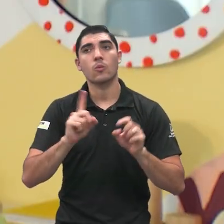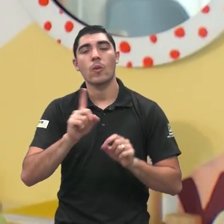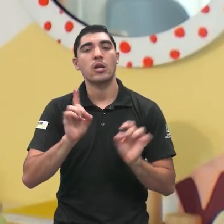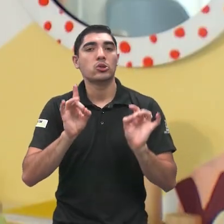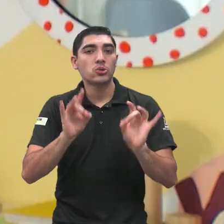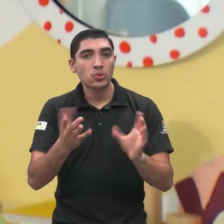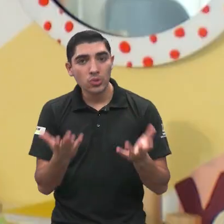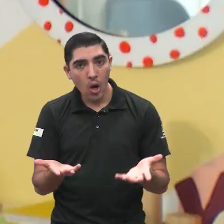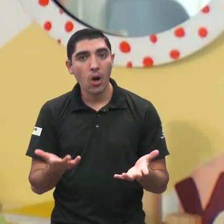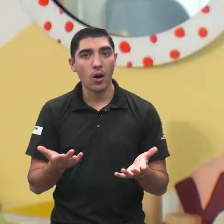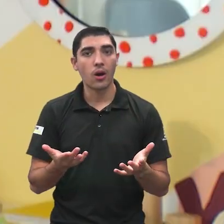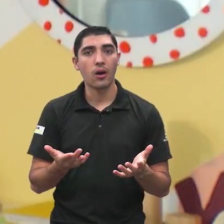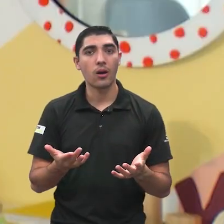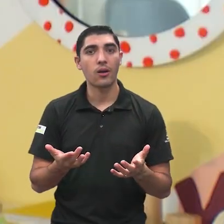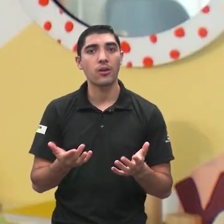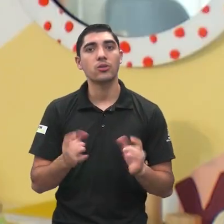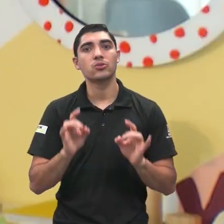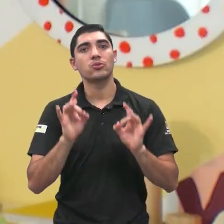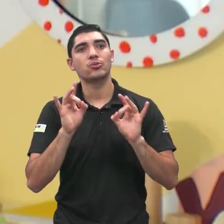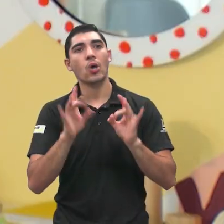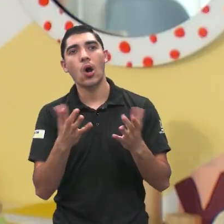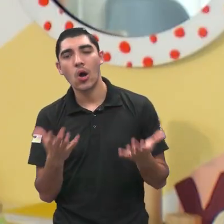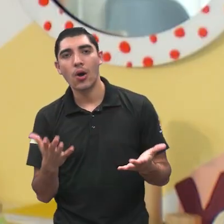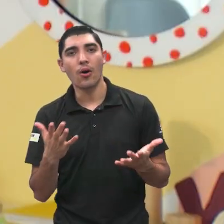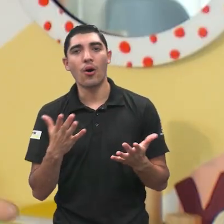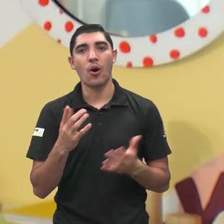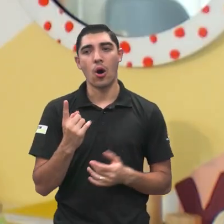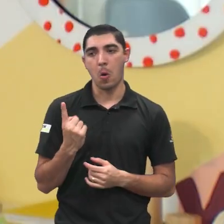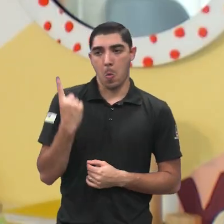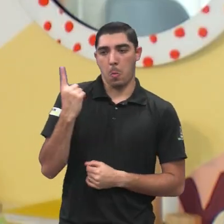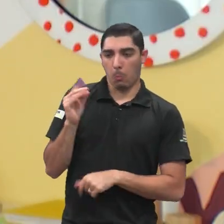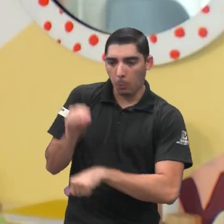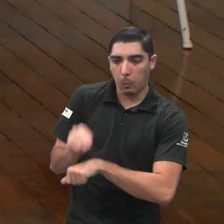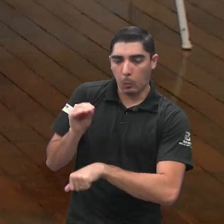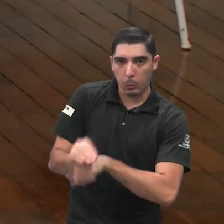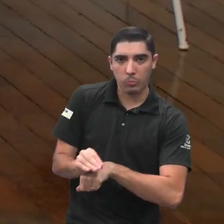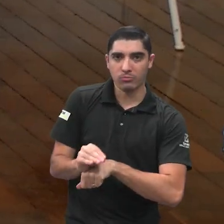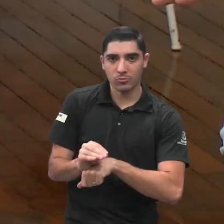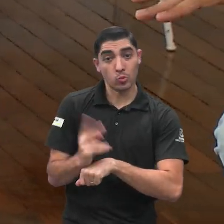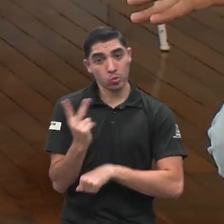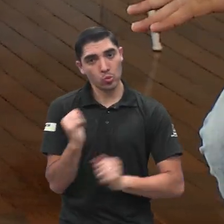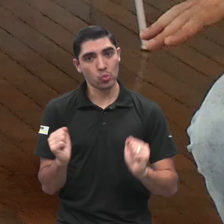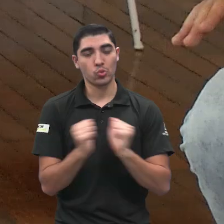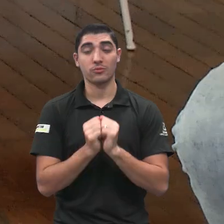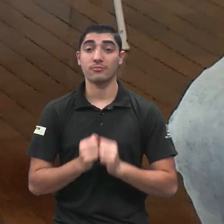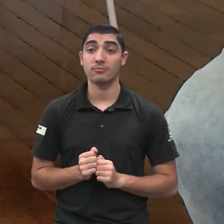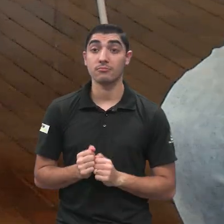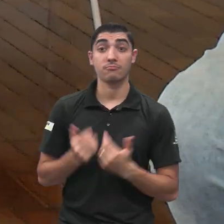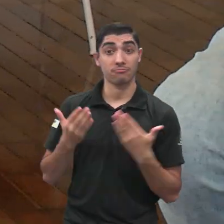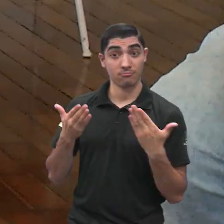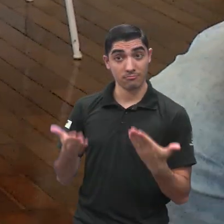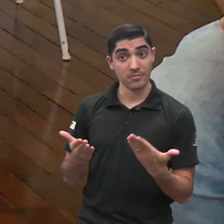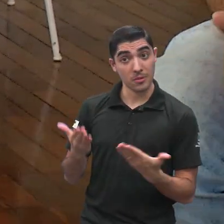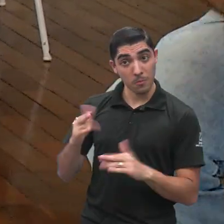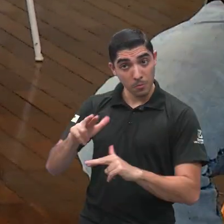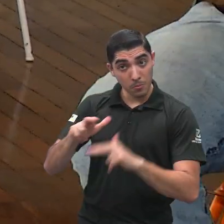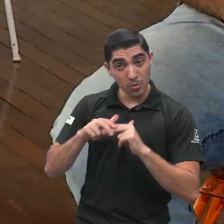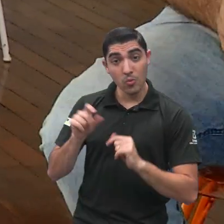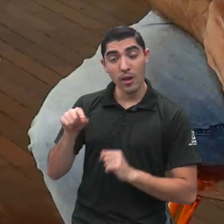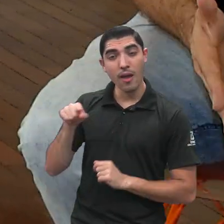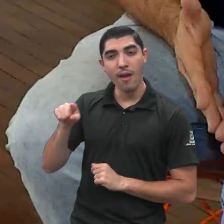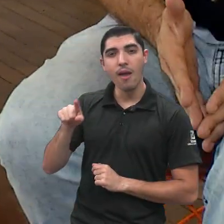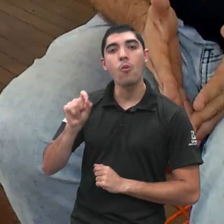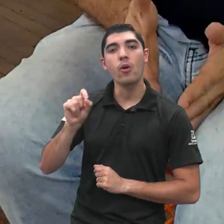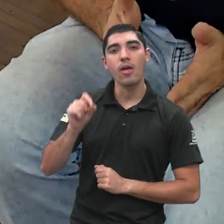ser isso específico para uma pessoa só. E é justamente nessa fase da vida, a